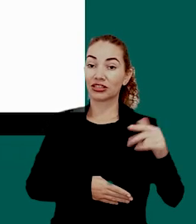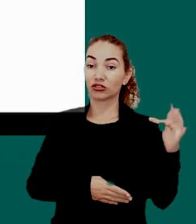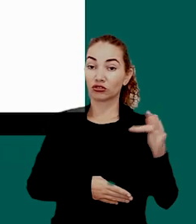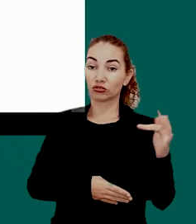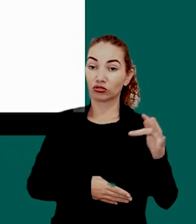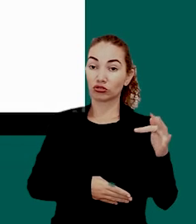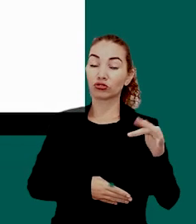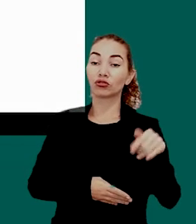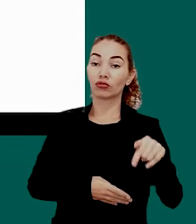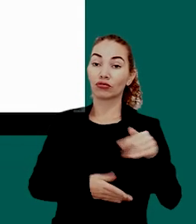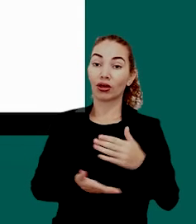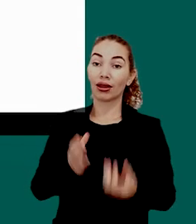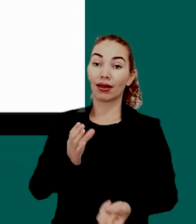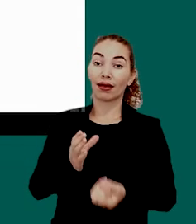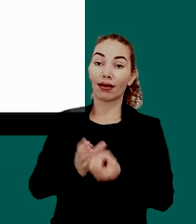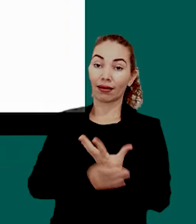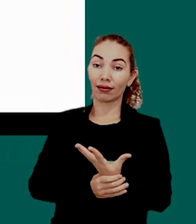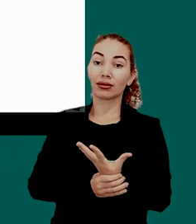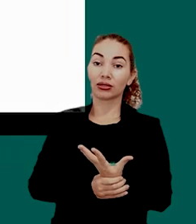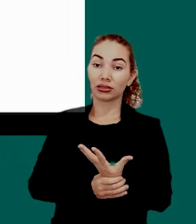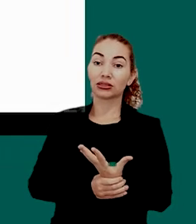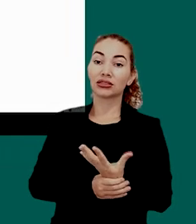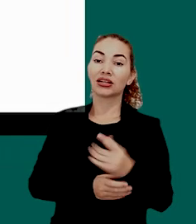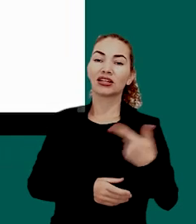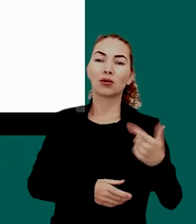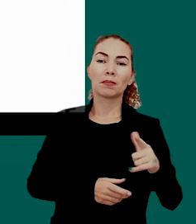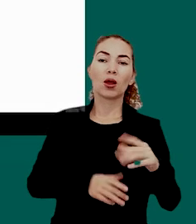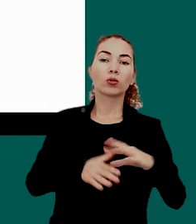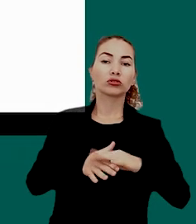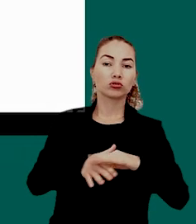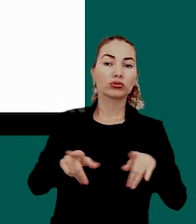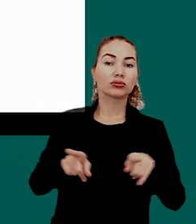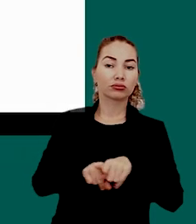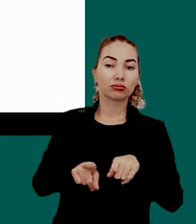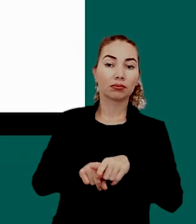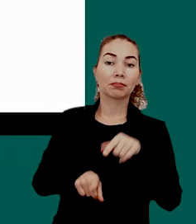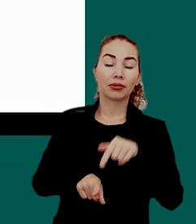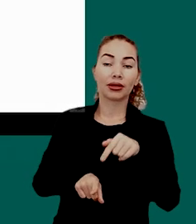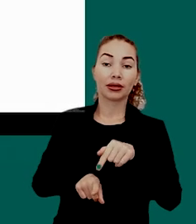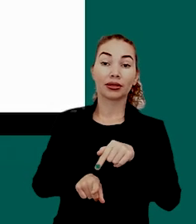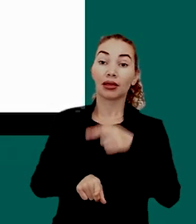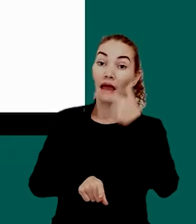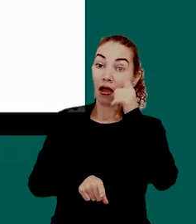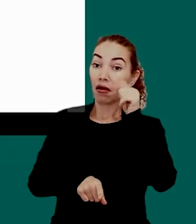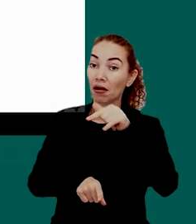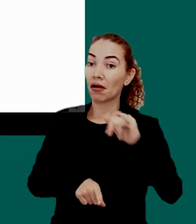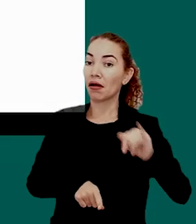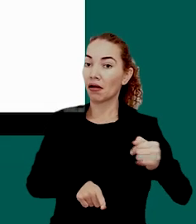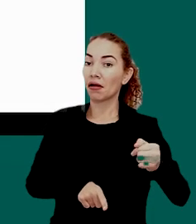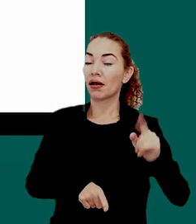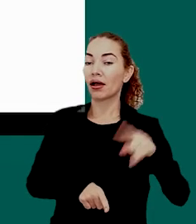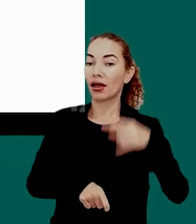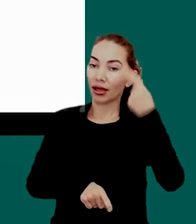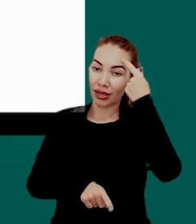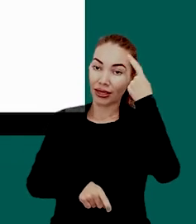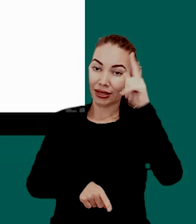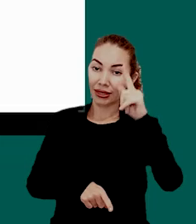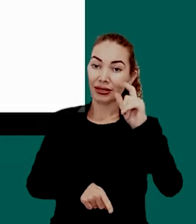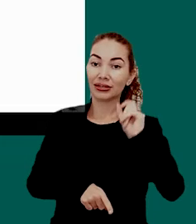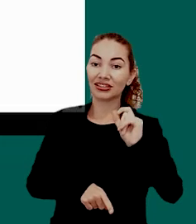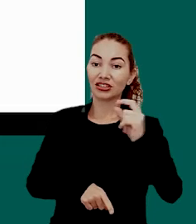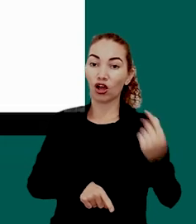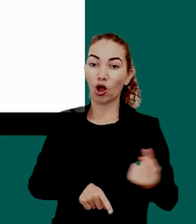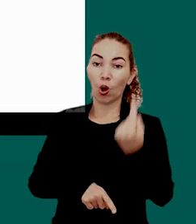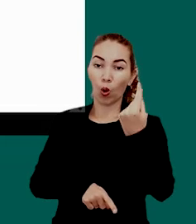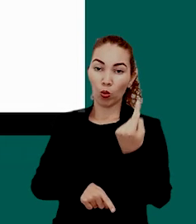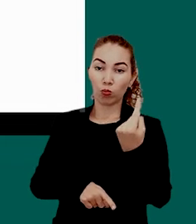uma estratégia originalmente criada para ebola e outras doenças, né, e a grande vantagem dessa vacina é a ideia dela ser uma vacina de dose